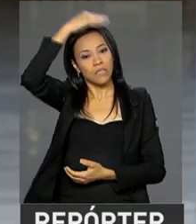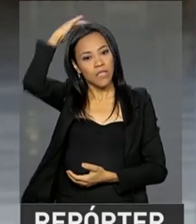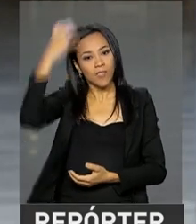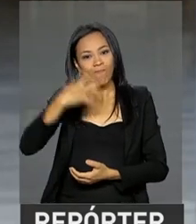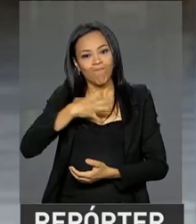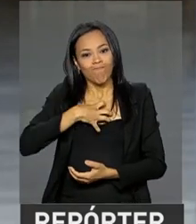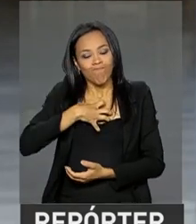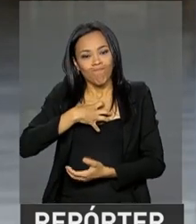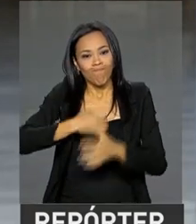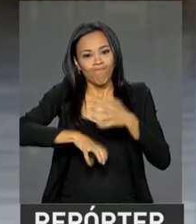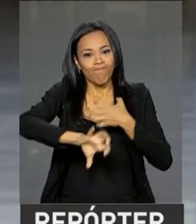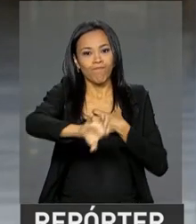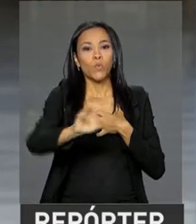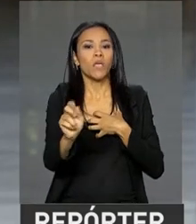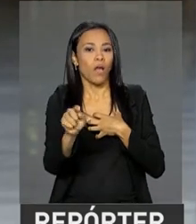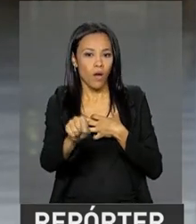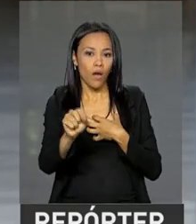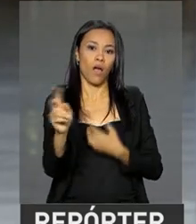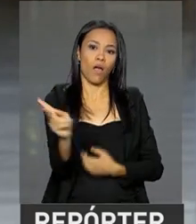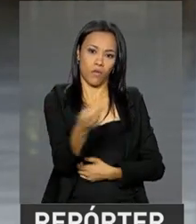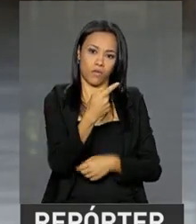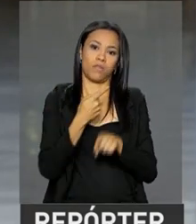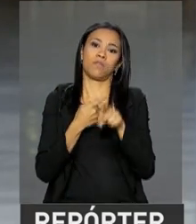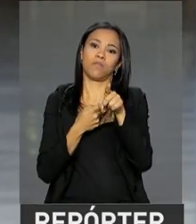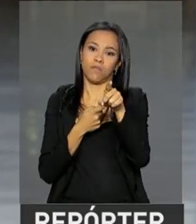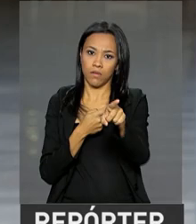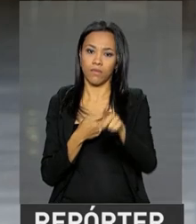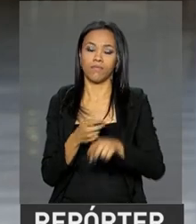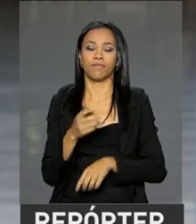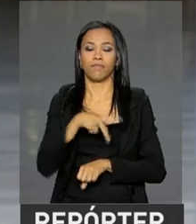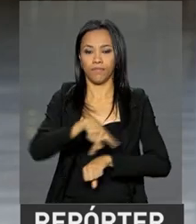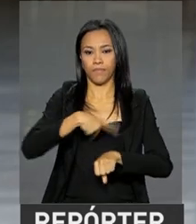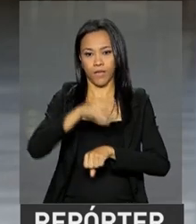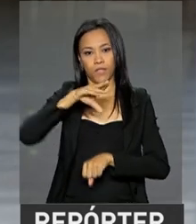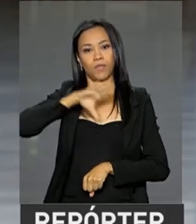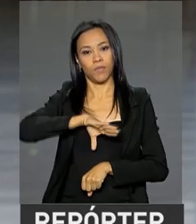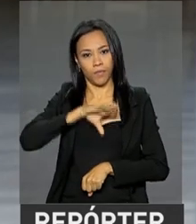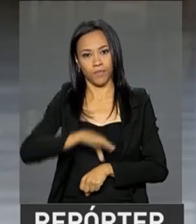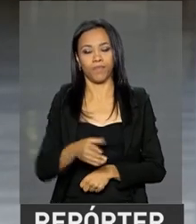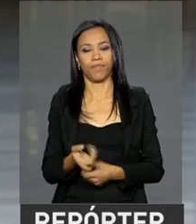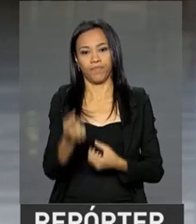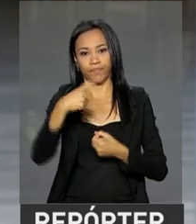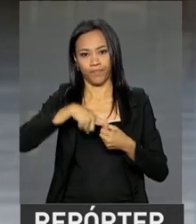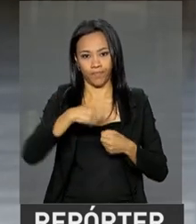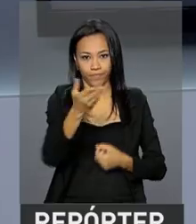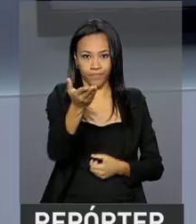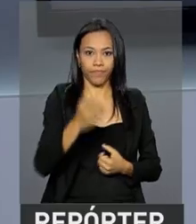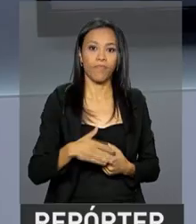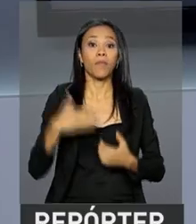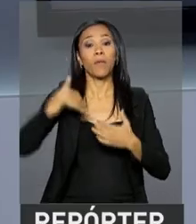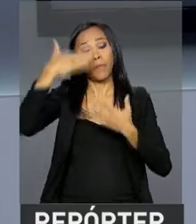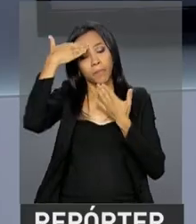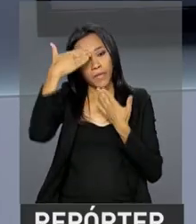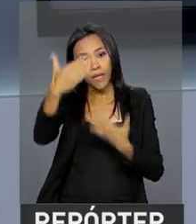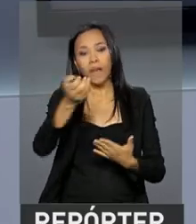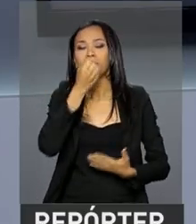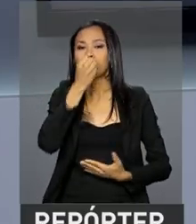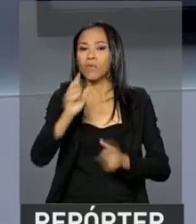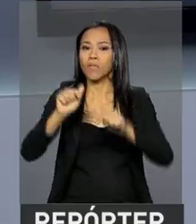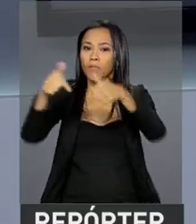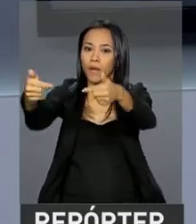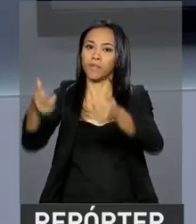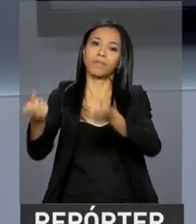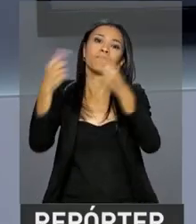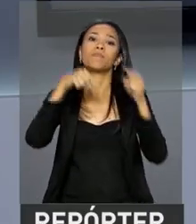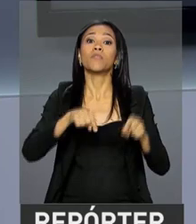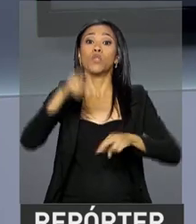solidariedade com relação a esse incidente lá em Portugal volto com você no estúdio Carolina Obrigada João Pedro bom trabalho